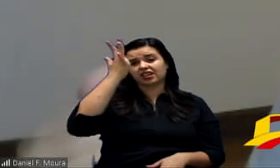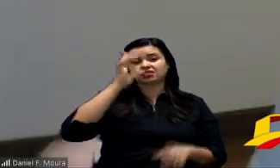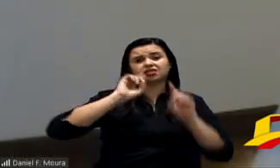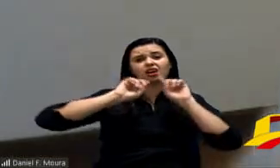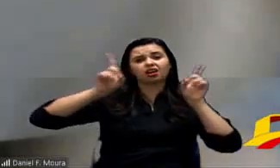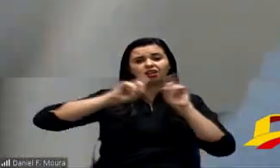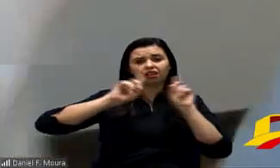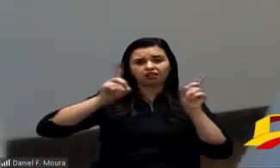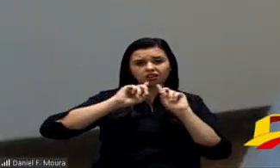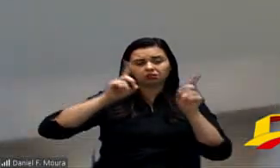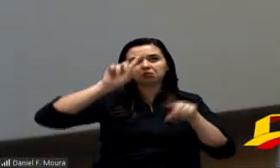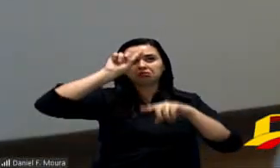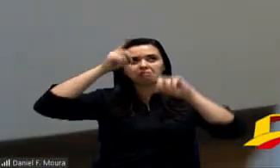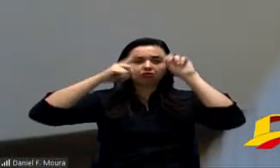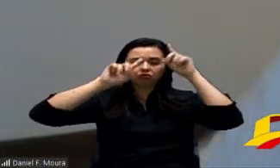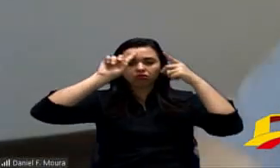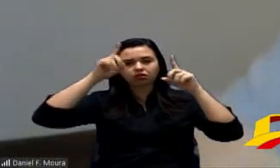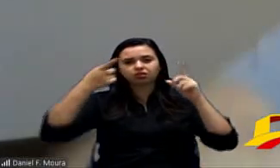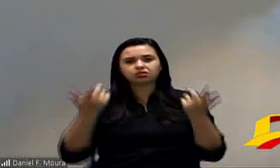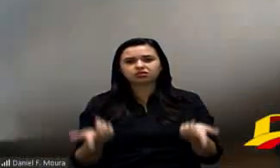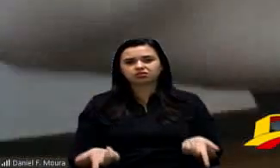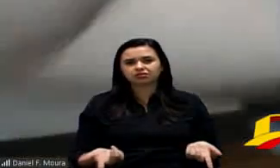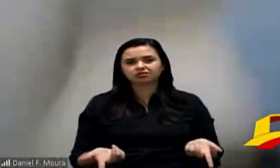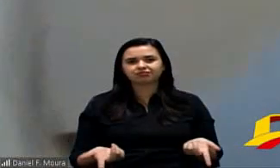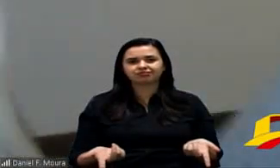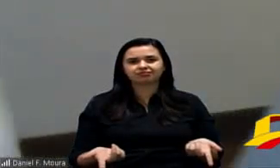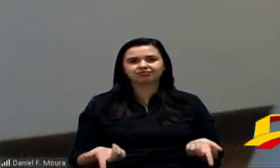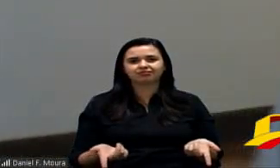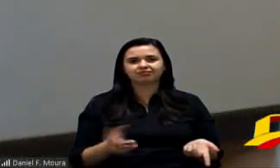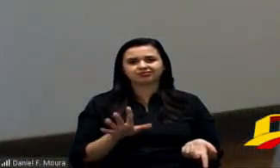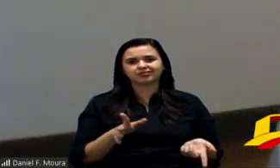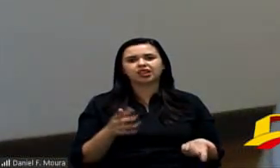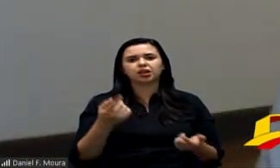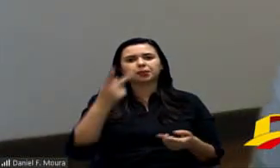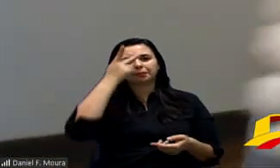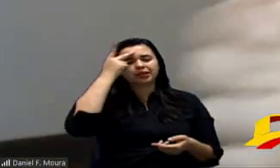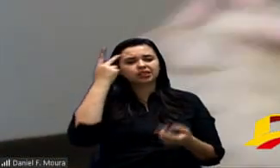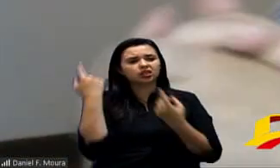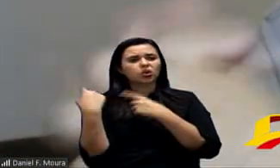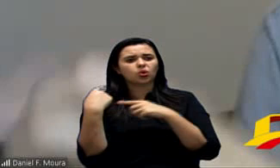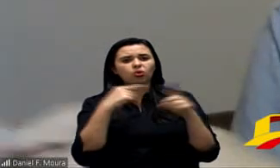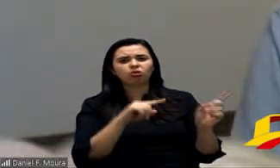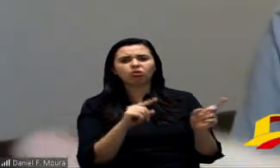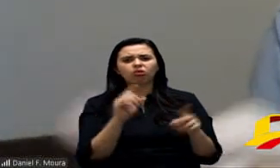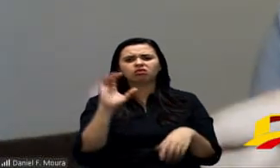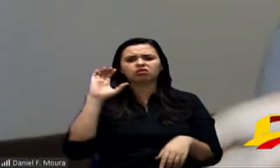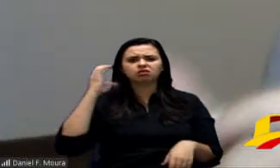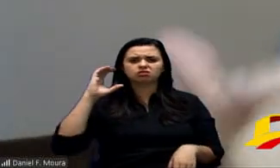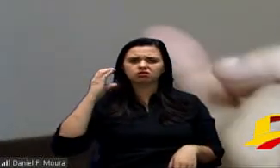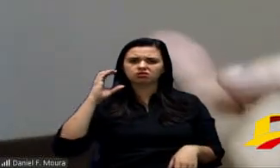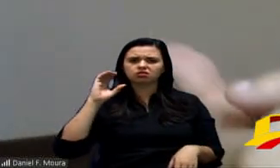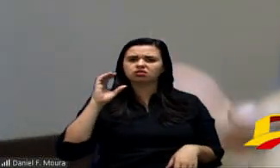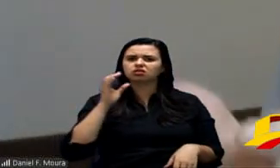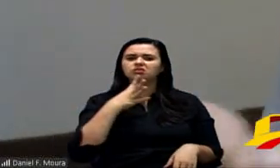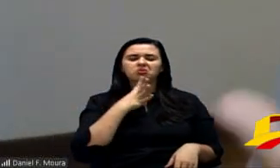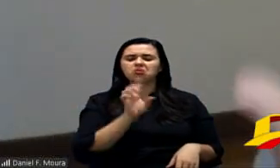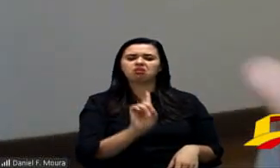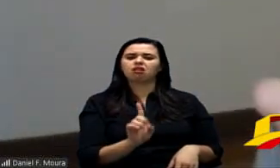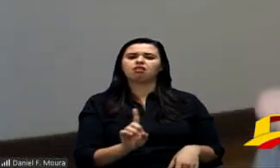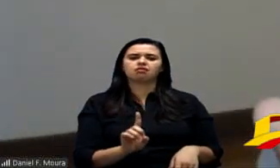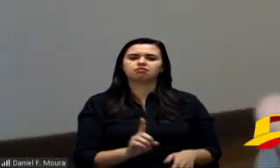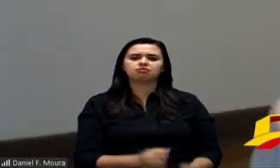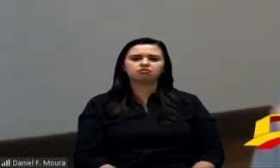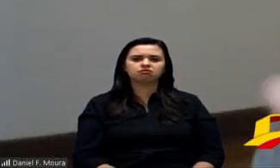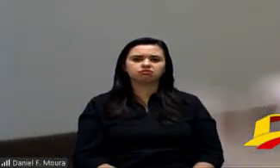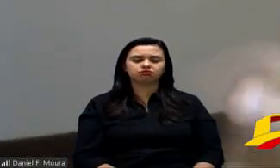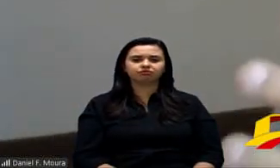sustentando isso. Inclusive, uma das pessoas que falou isso é contra a ciência, tem que falar de ciência aqui na mesa, né? Então, assim, uma pessoa que